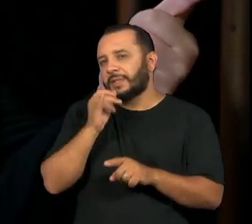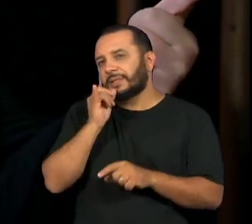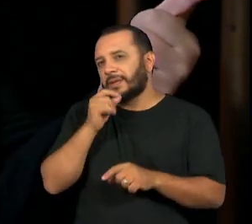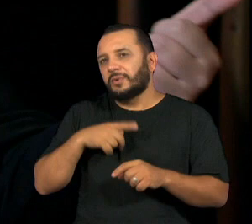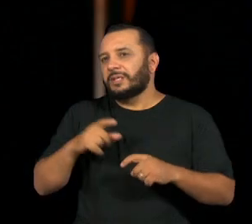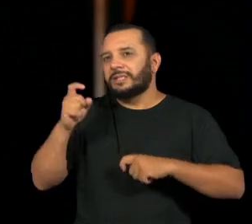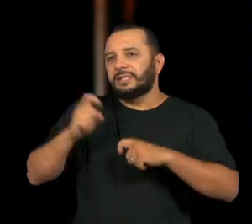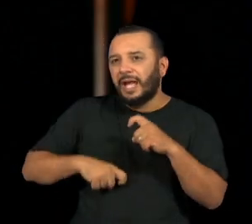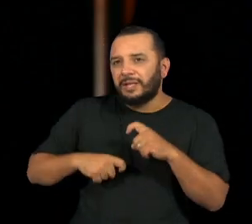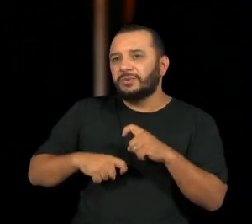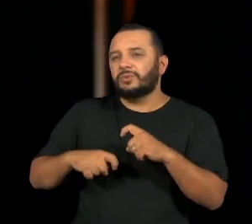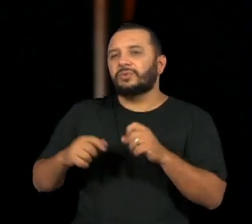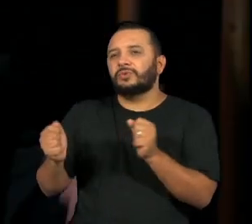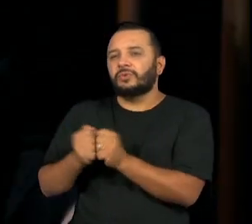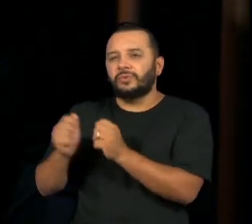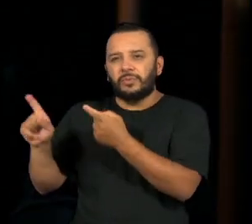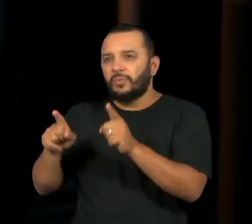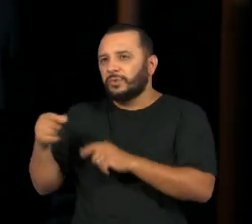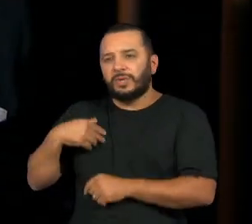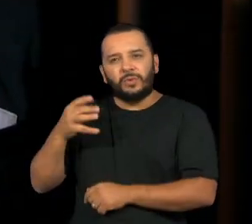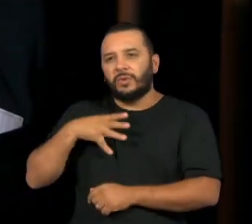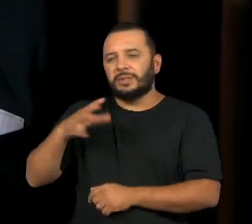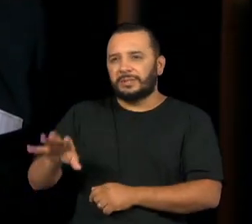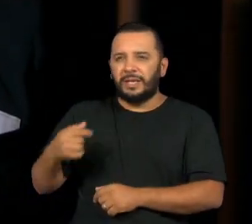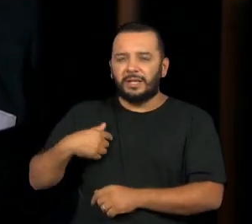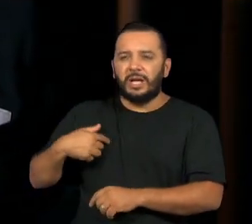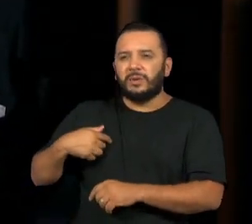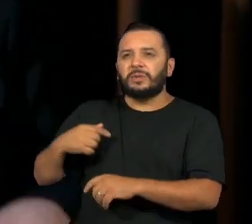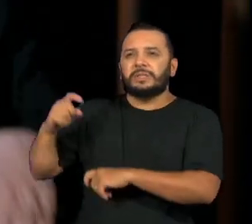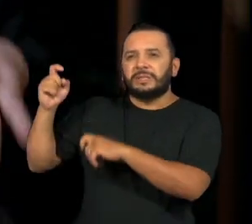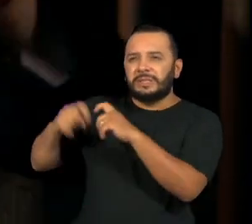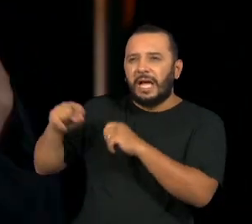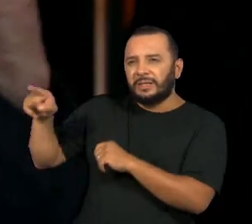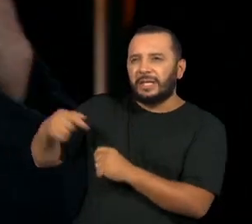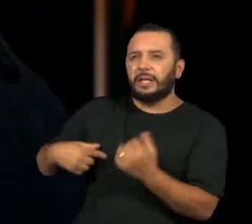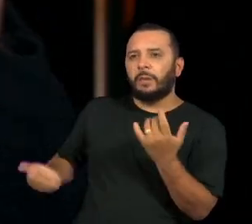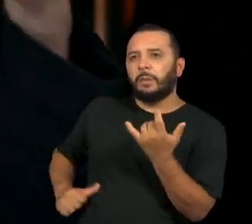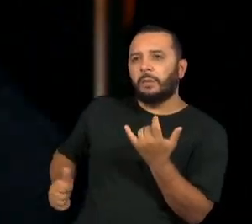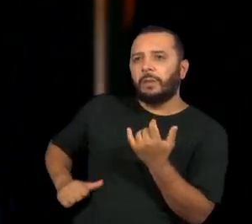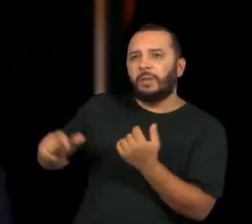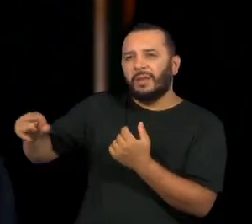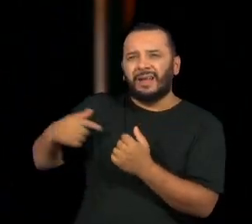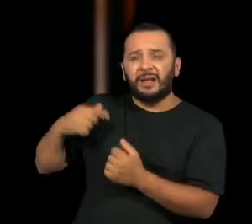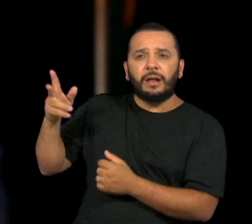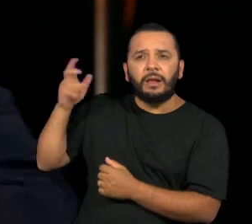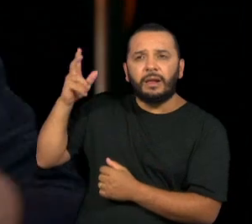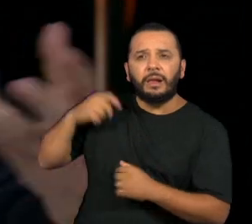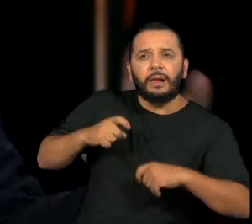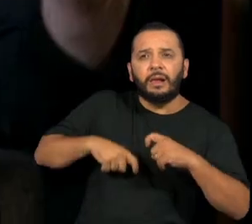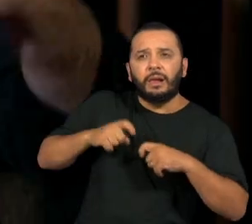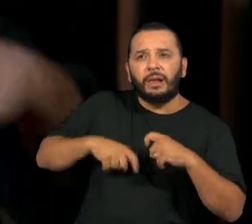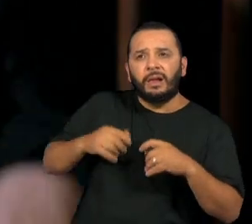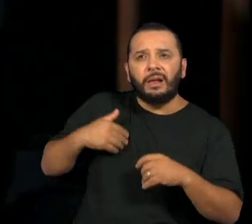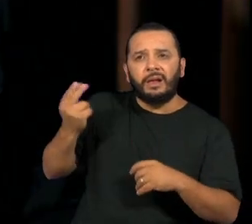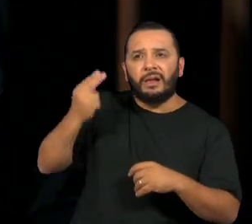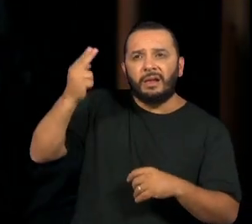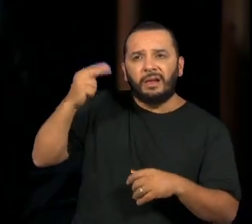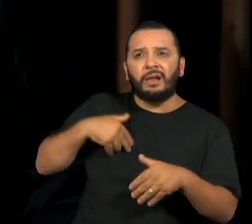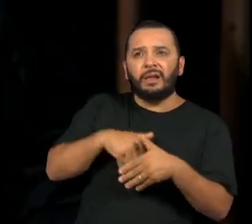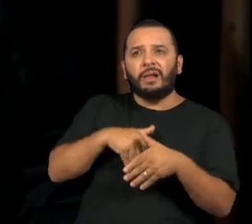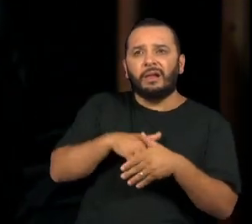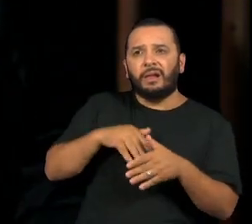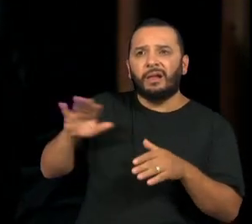consigo porque porque começa a escutar o baixo para porque eu não gostaria o baixo assim essa ficar fazendo aqueles da Mônica crítica